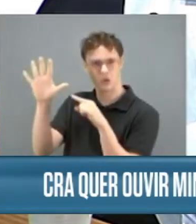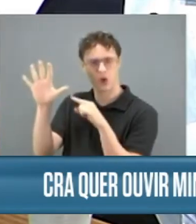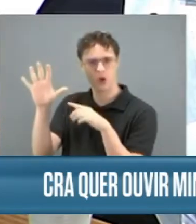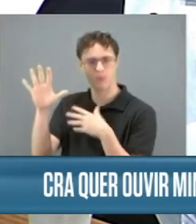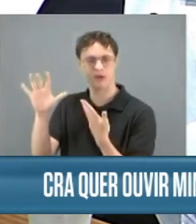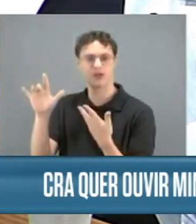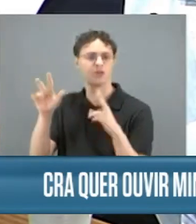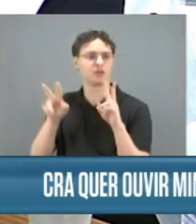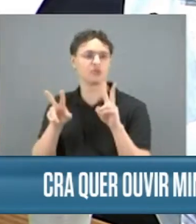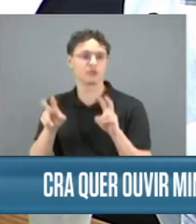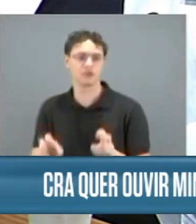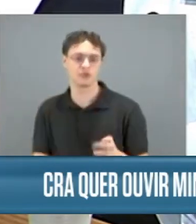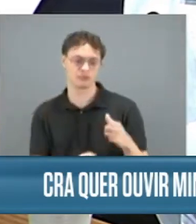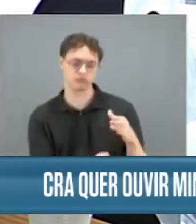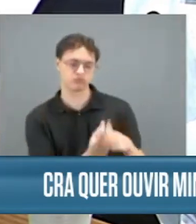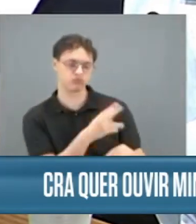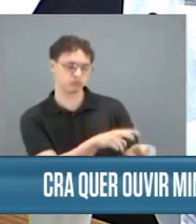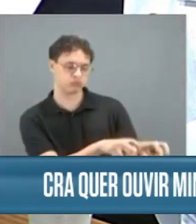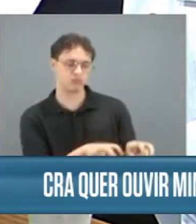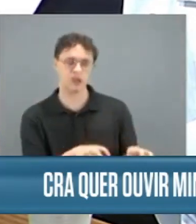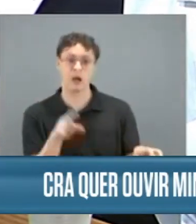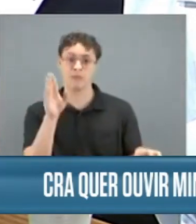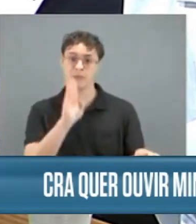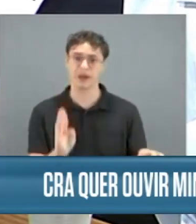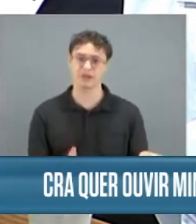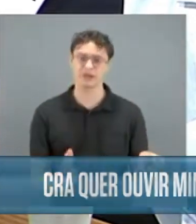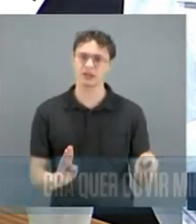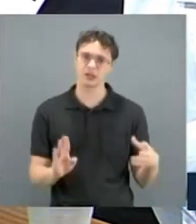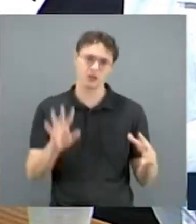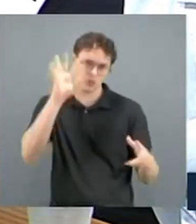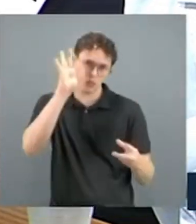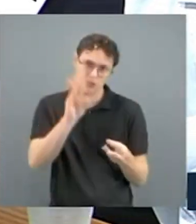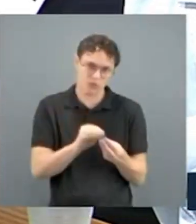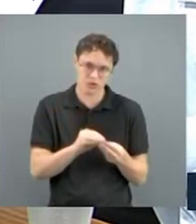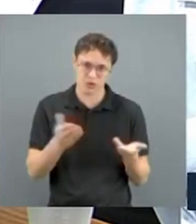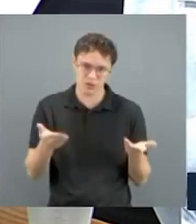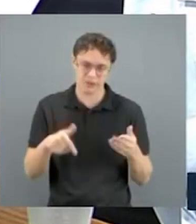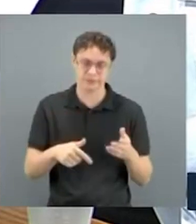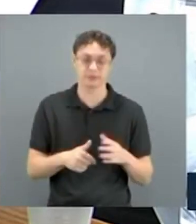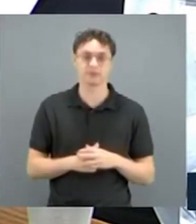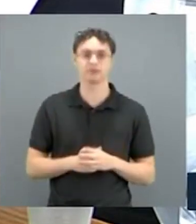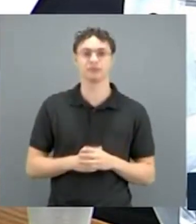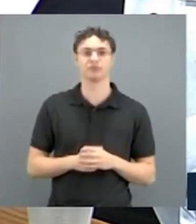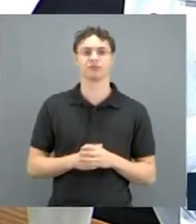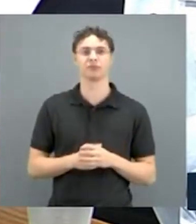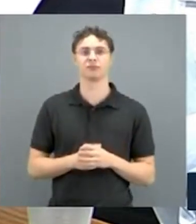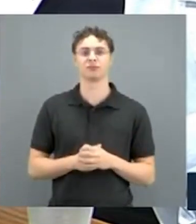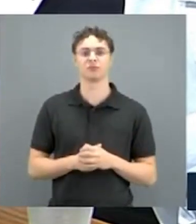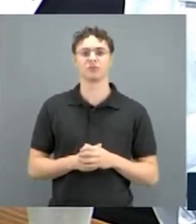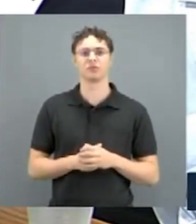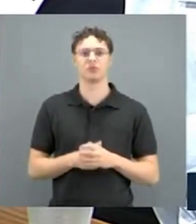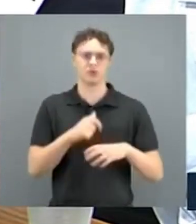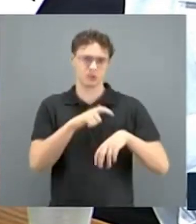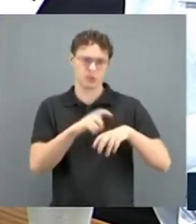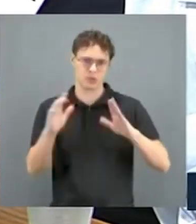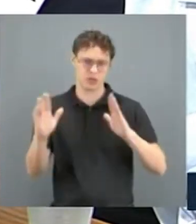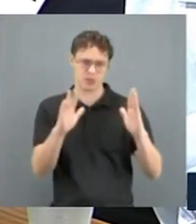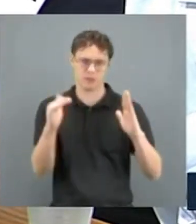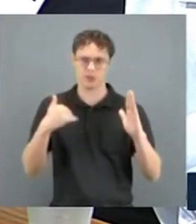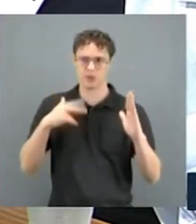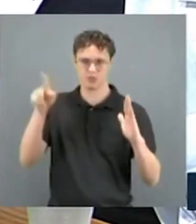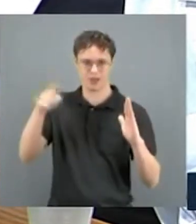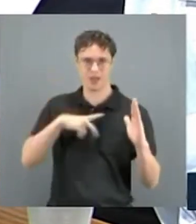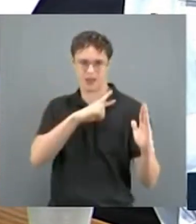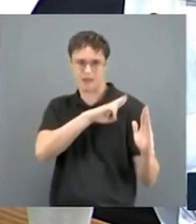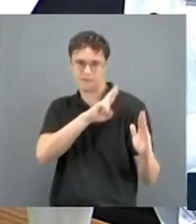e demonstrou a preocupação com relação aos dados da Agricultura durante o período que eu estiver frente do Ministério da